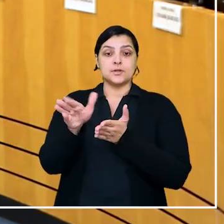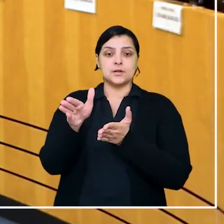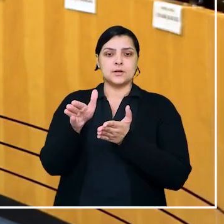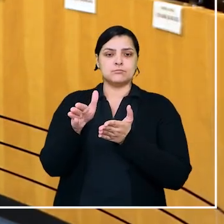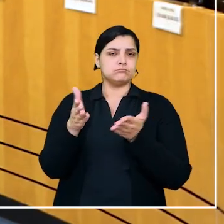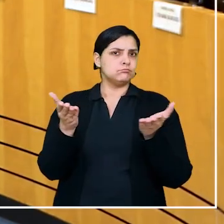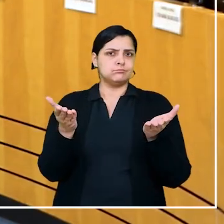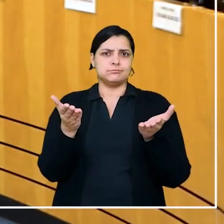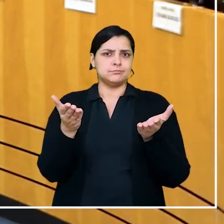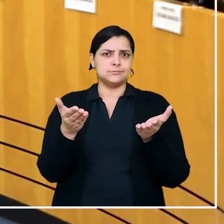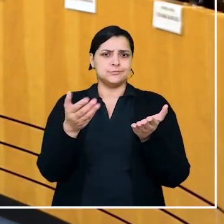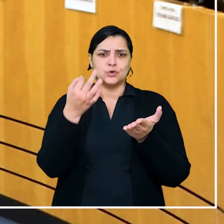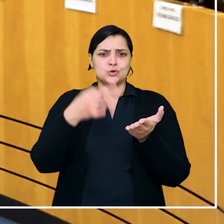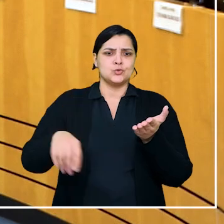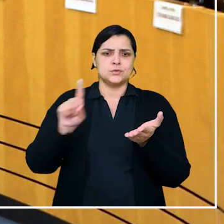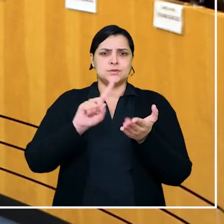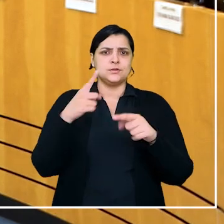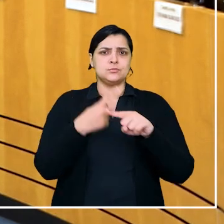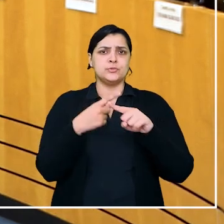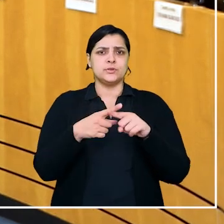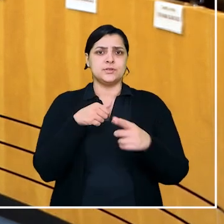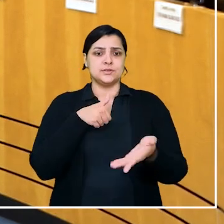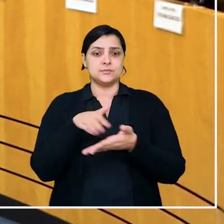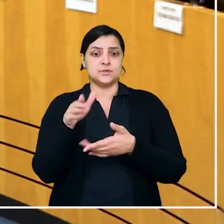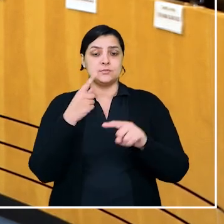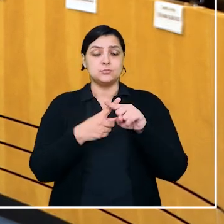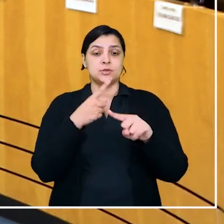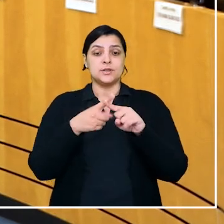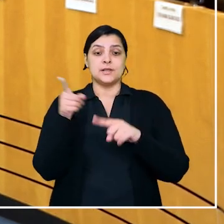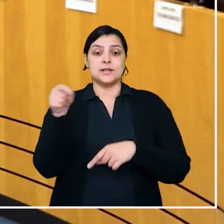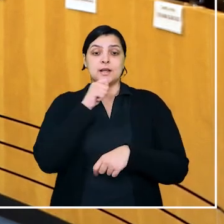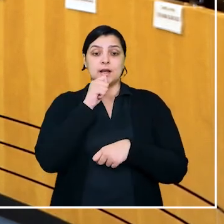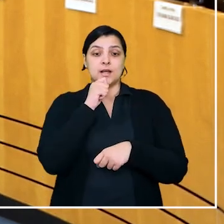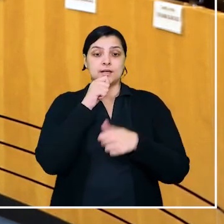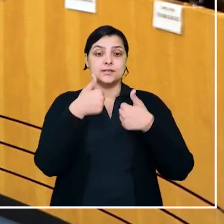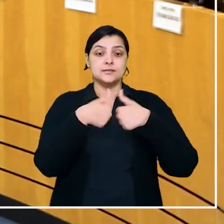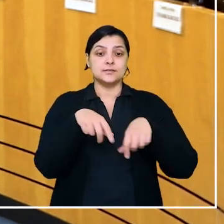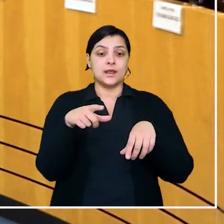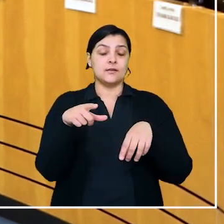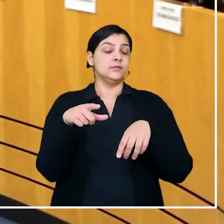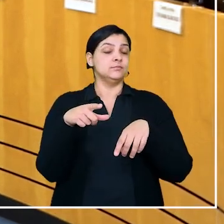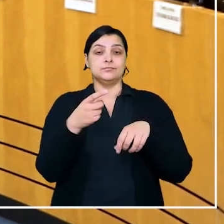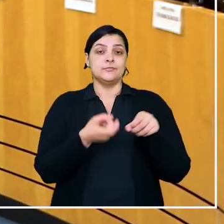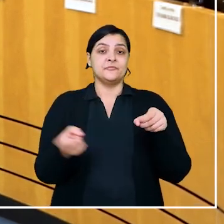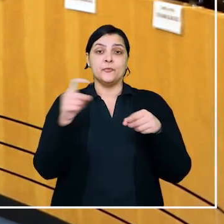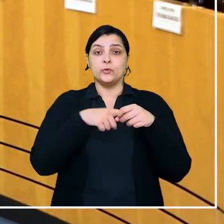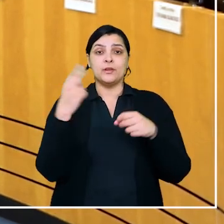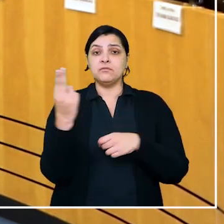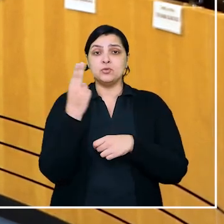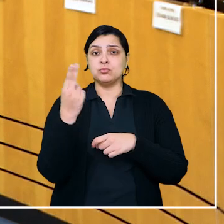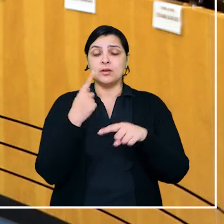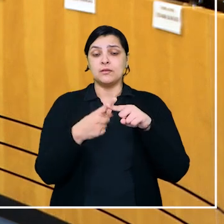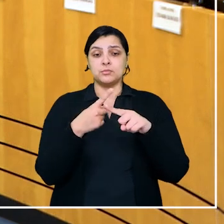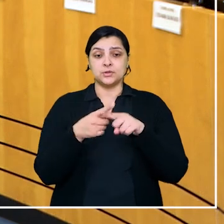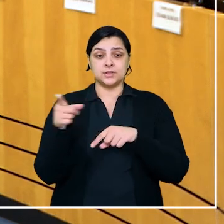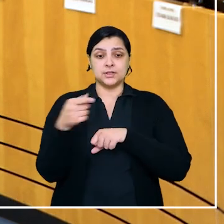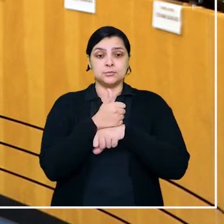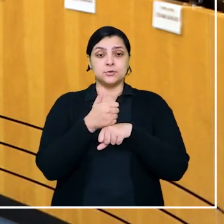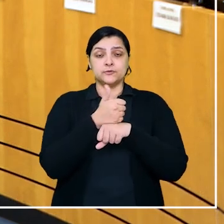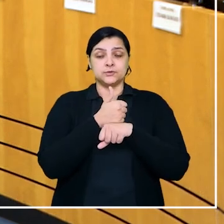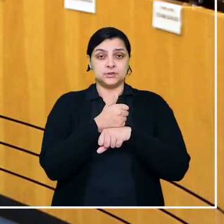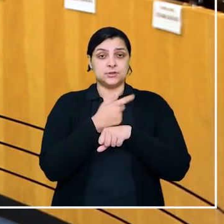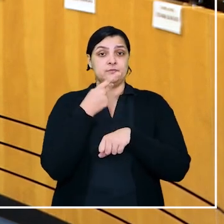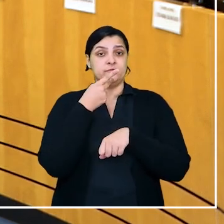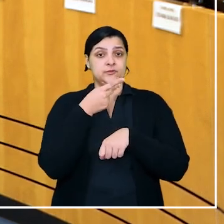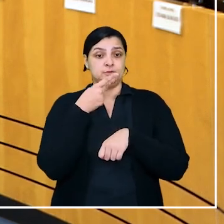de forma ilegal, porque a demissão ocorreu quando ele ainda estava incapacitado para o trabalho. O profissional